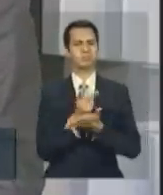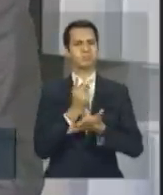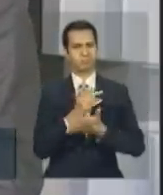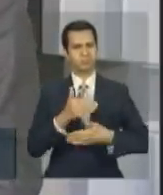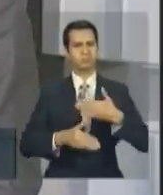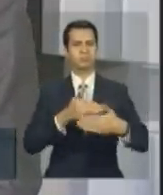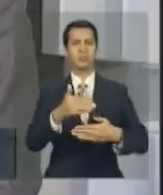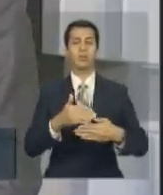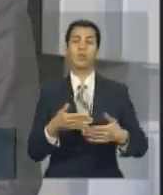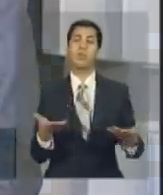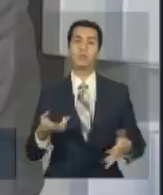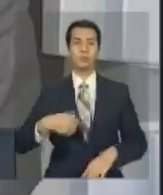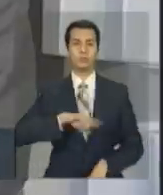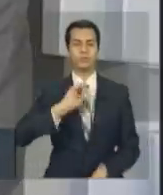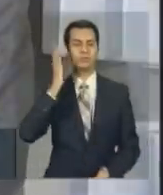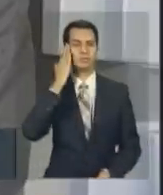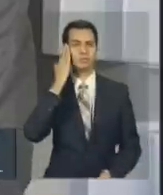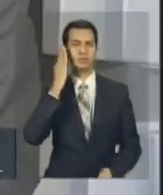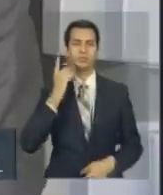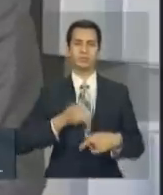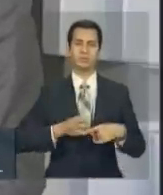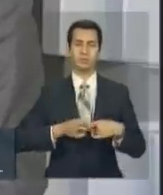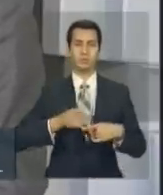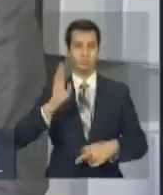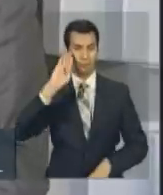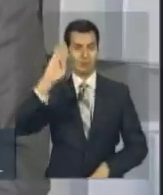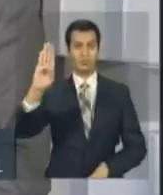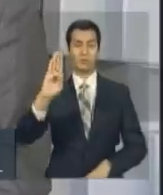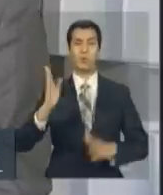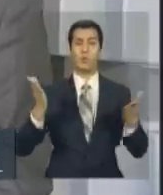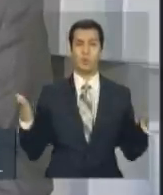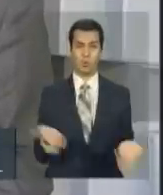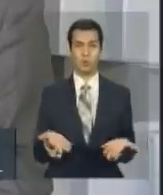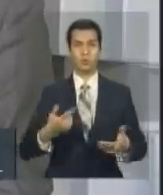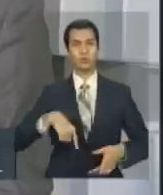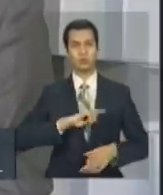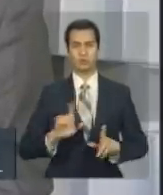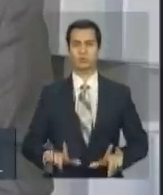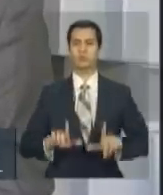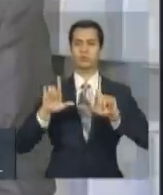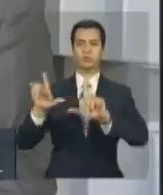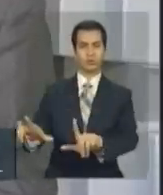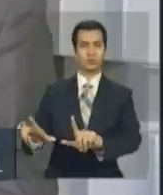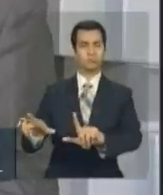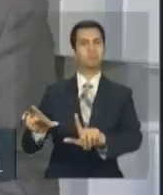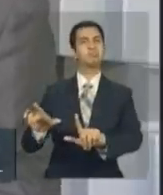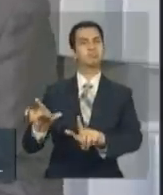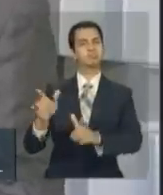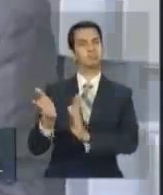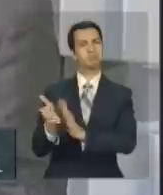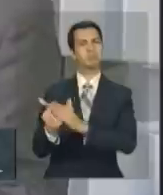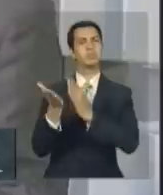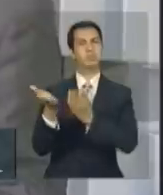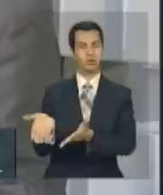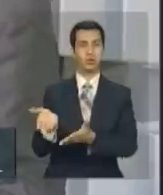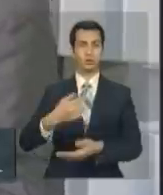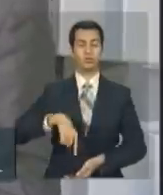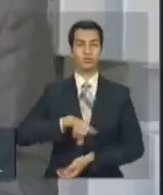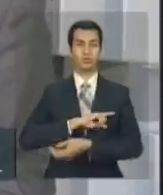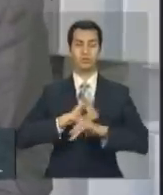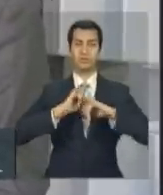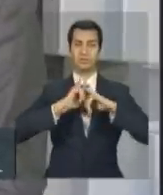mais importante do que esse reconhecimento que está sendo feito hoje aqui é nós podemos dar a